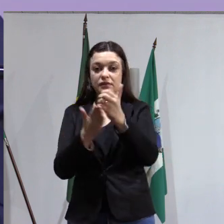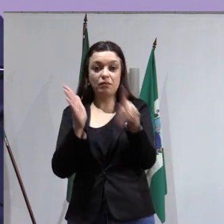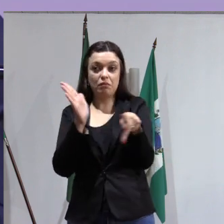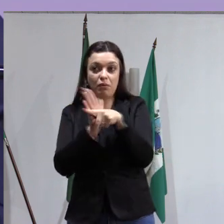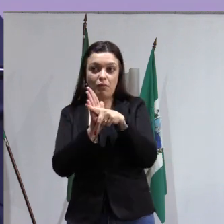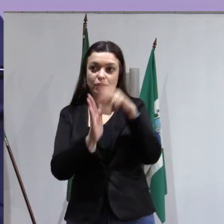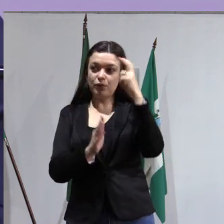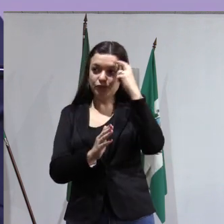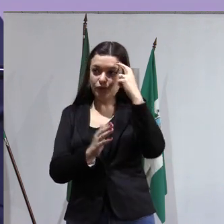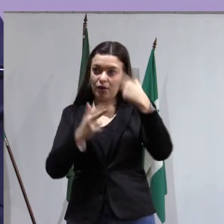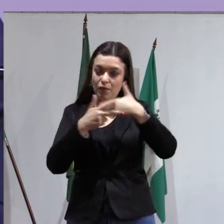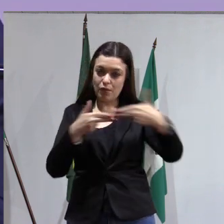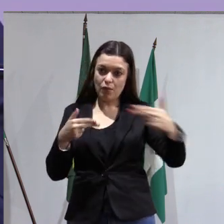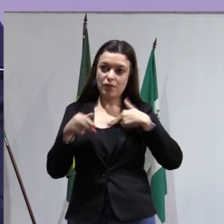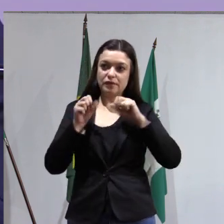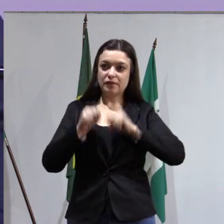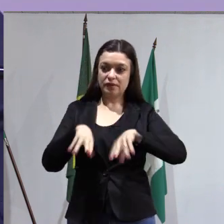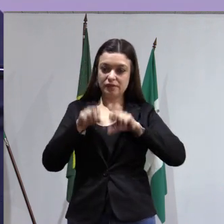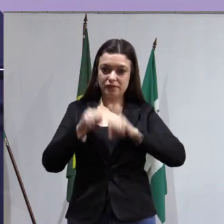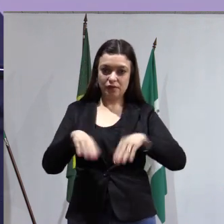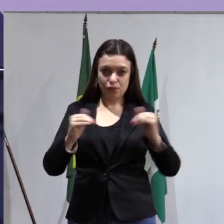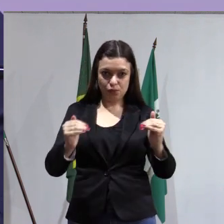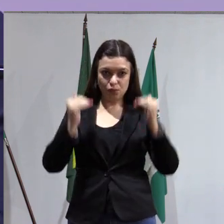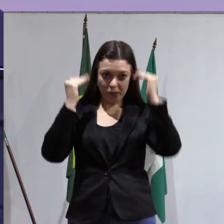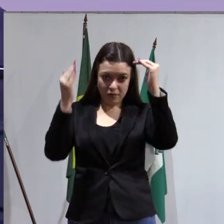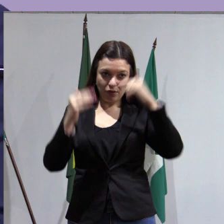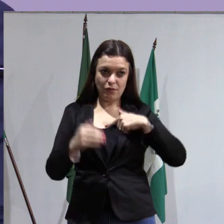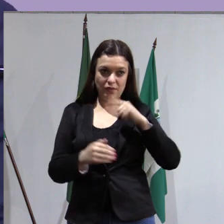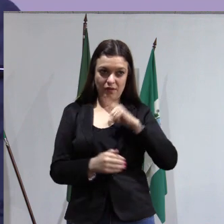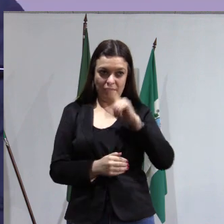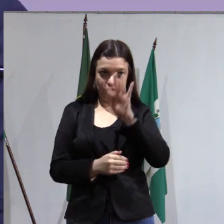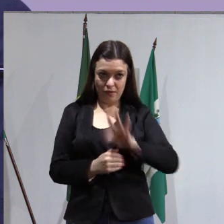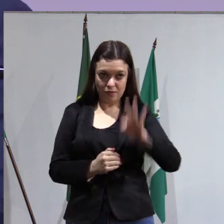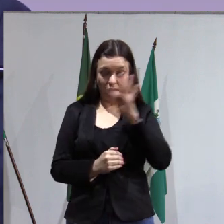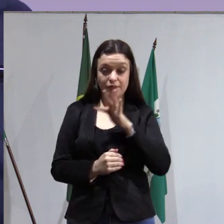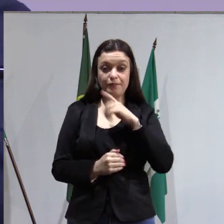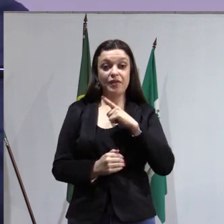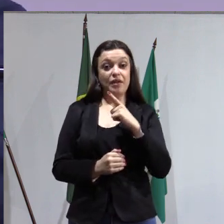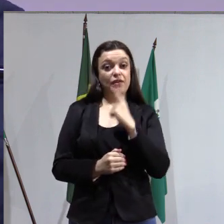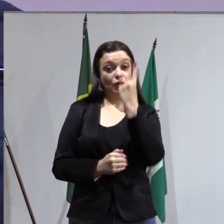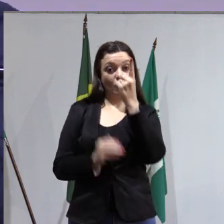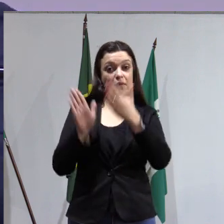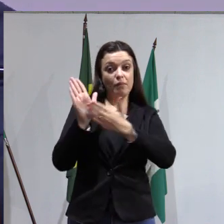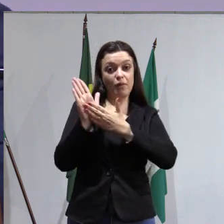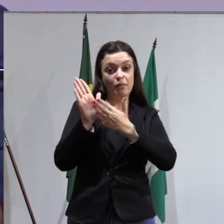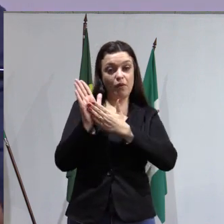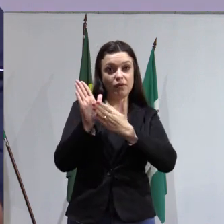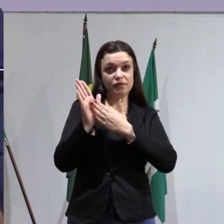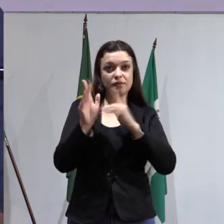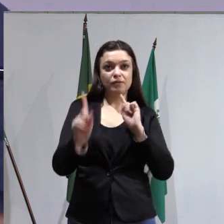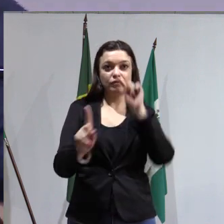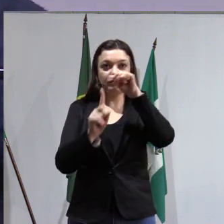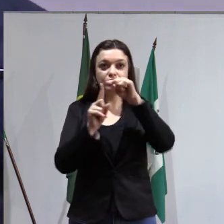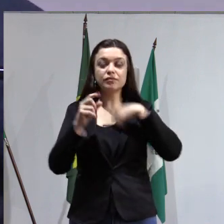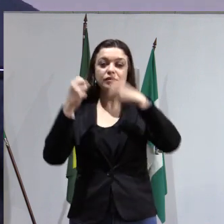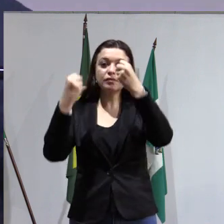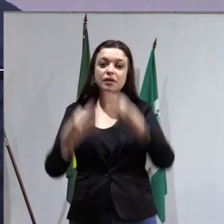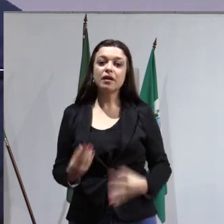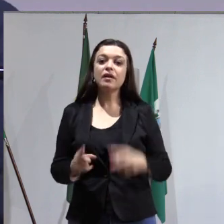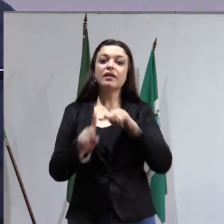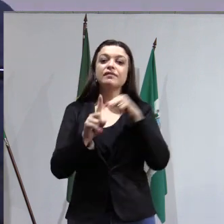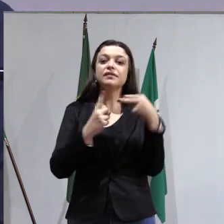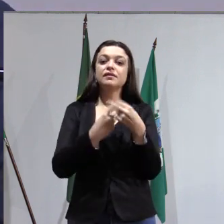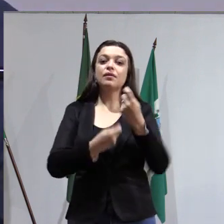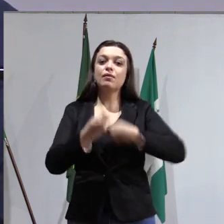das instituições federais de ensino superior. Então, uma das propostas, já que é meu intuito aqui é falar um pouquinho da visão